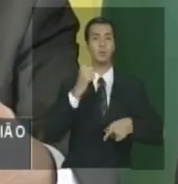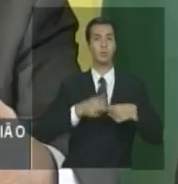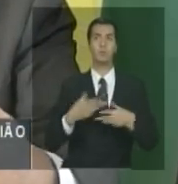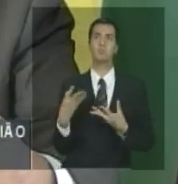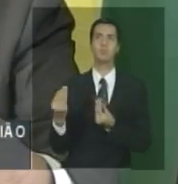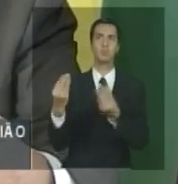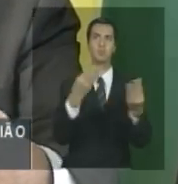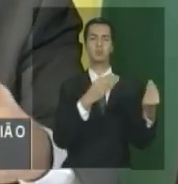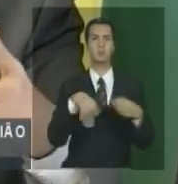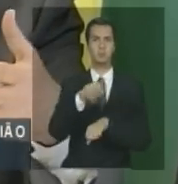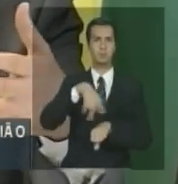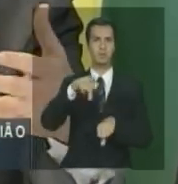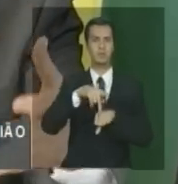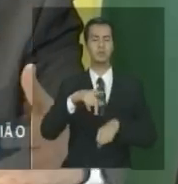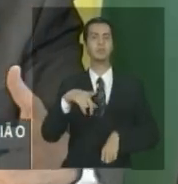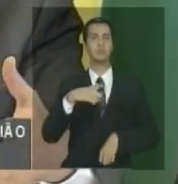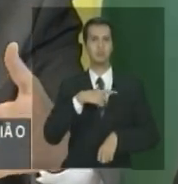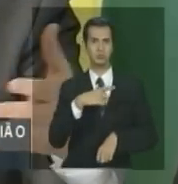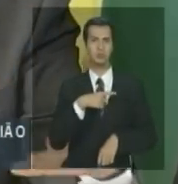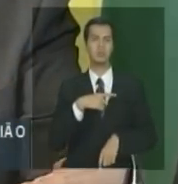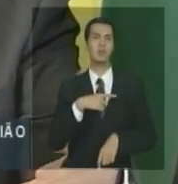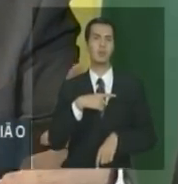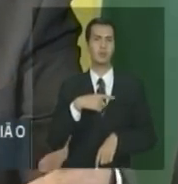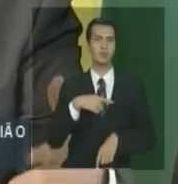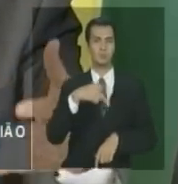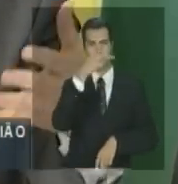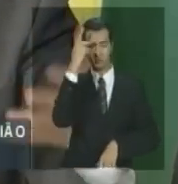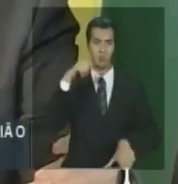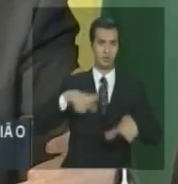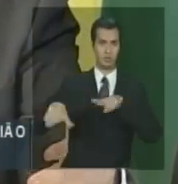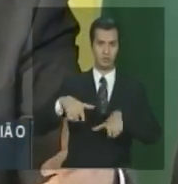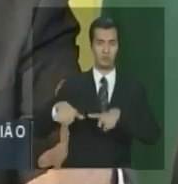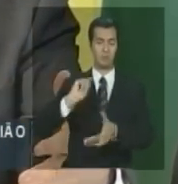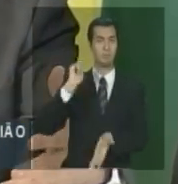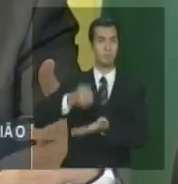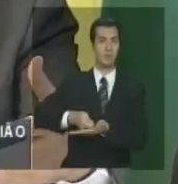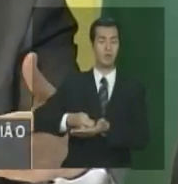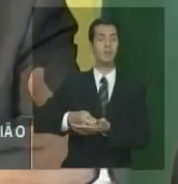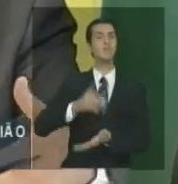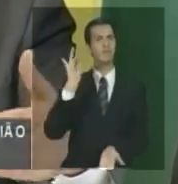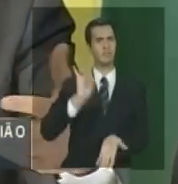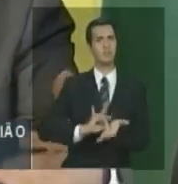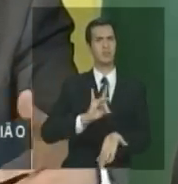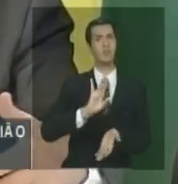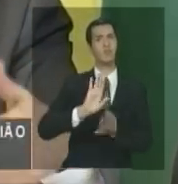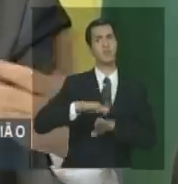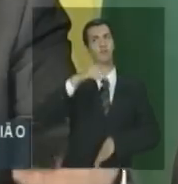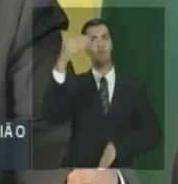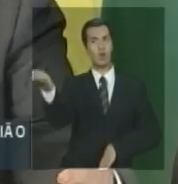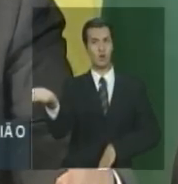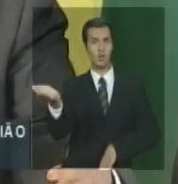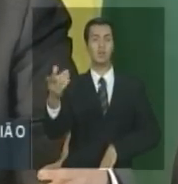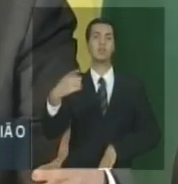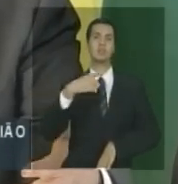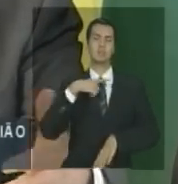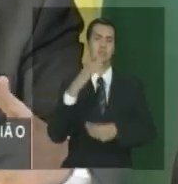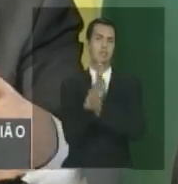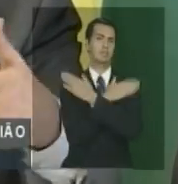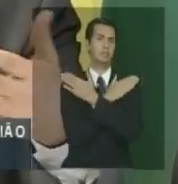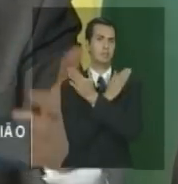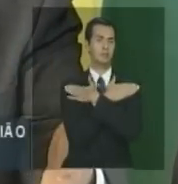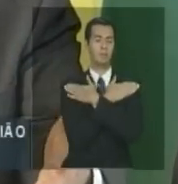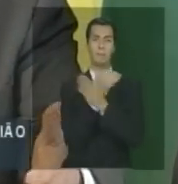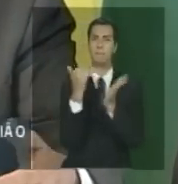o custo da mão de obra. É verdade que lá fora existe mais desemprego e, portanto, os trabalhadores estão perdendo os